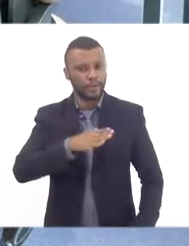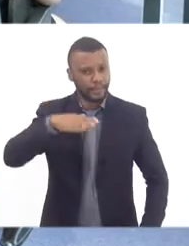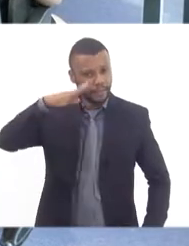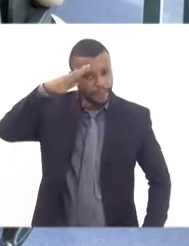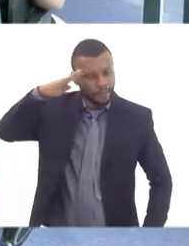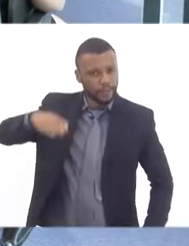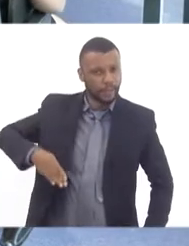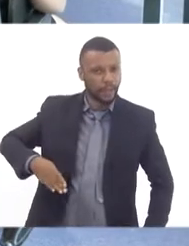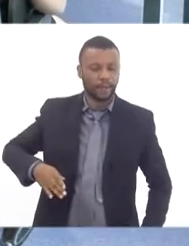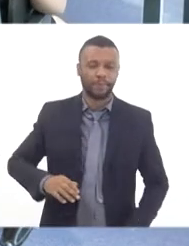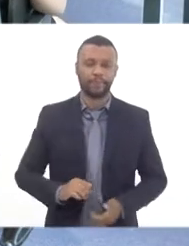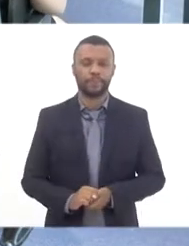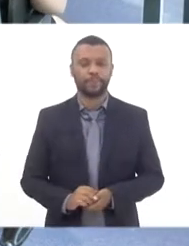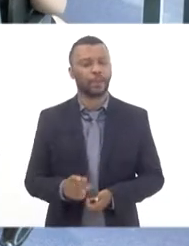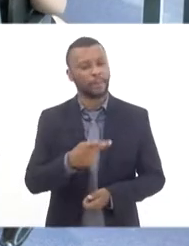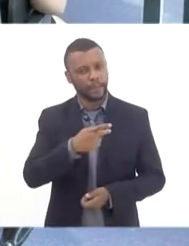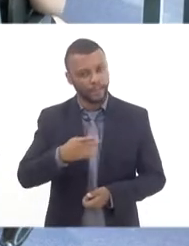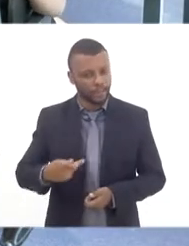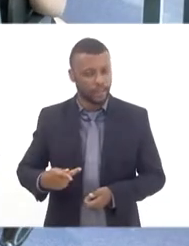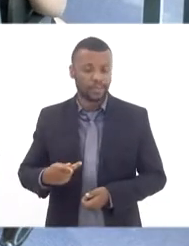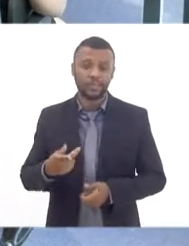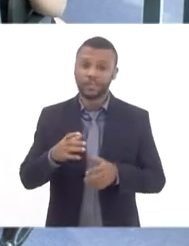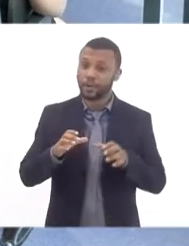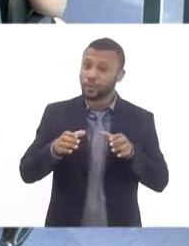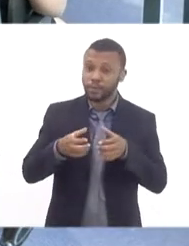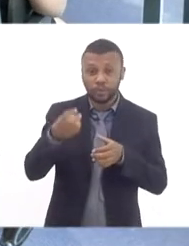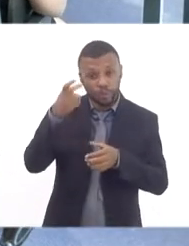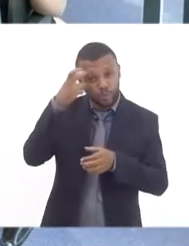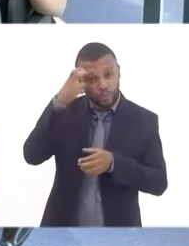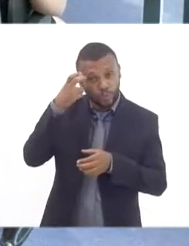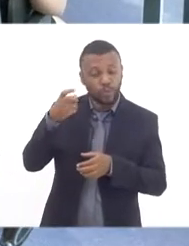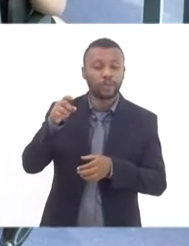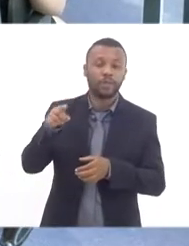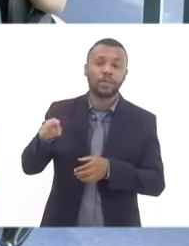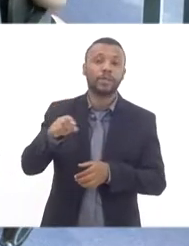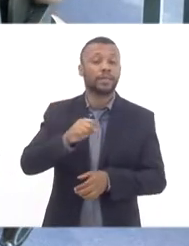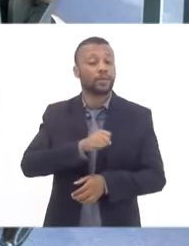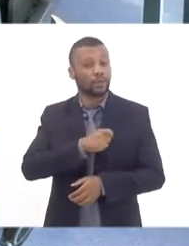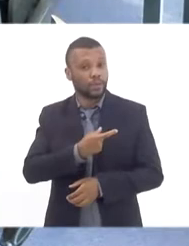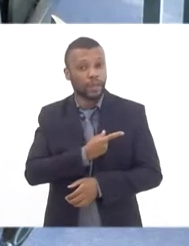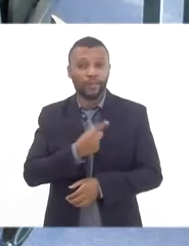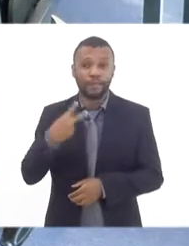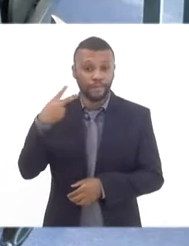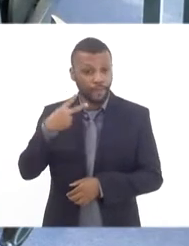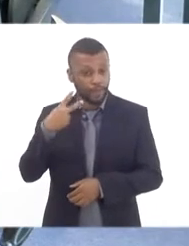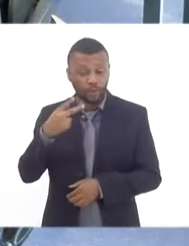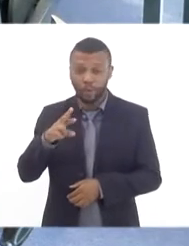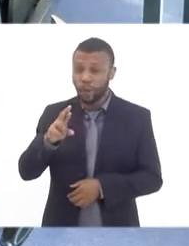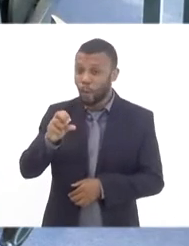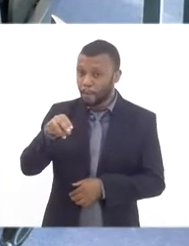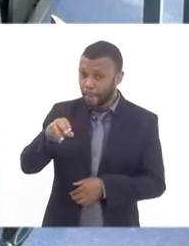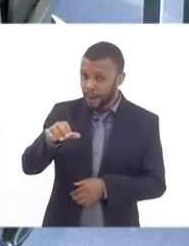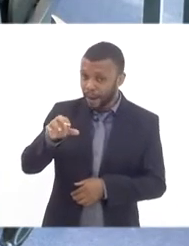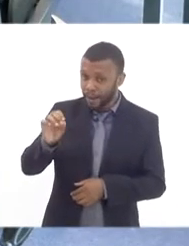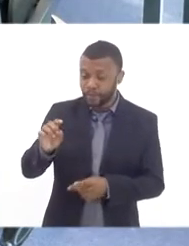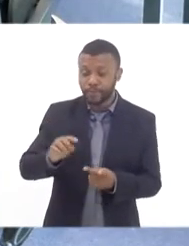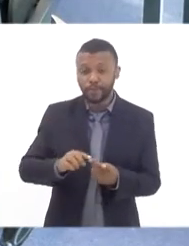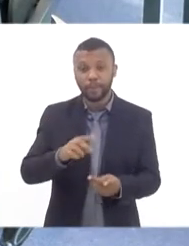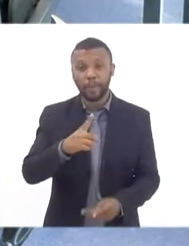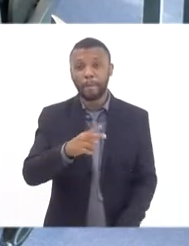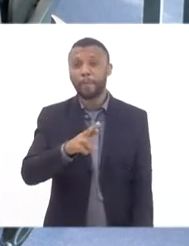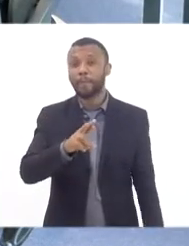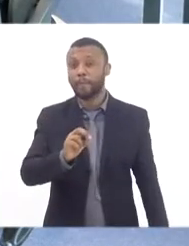Presidente da Comissão de Cultura de São Gonçalo, vereador Romário Regis, pró-reitor da UESO, doutor Edmilson